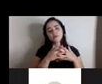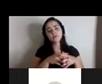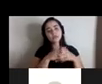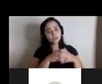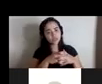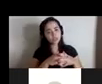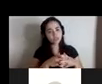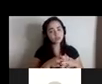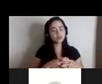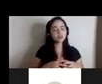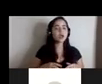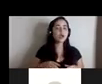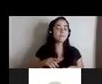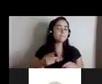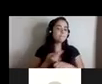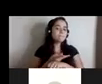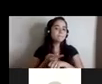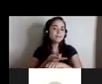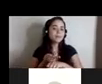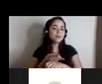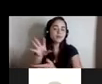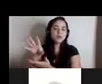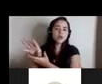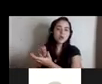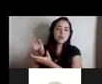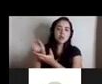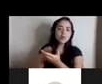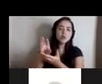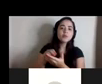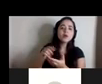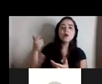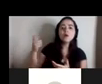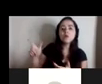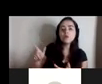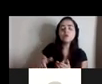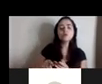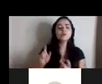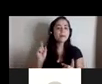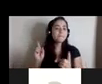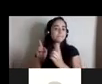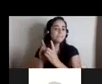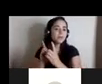de associação, outros modelos de aproximações,